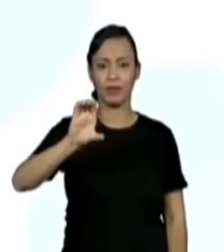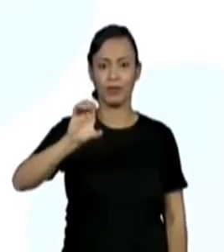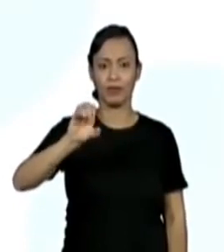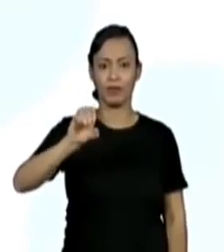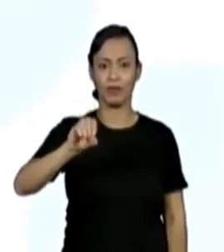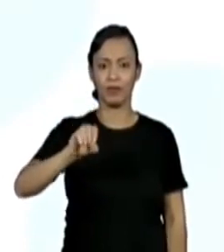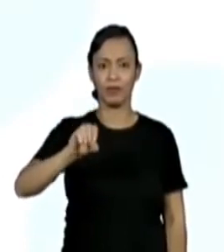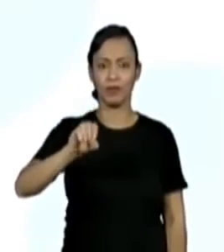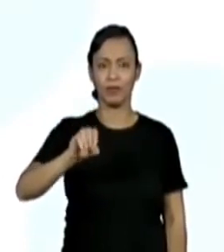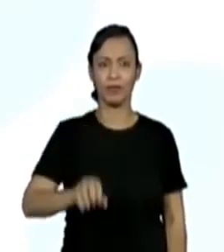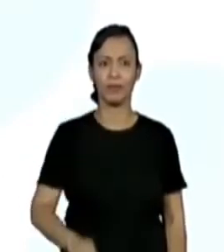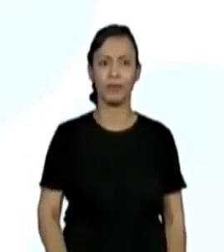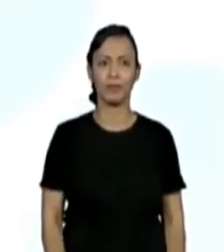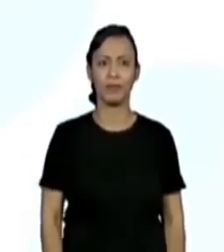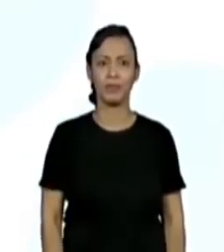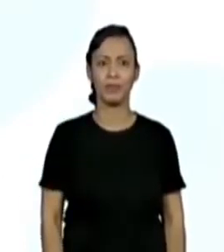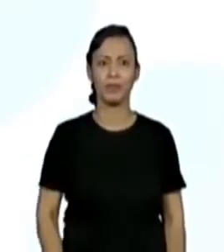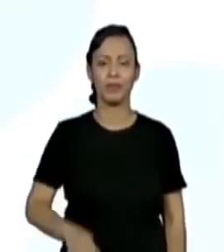5